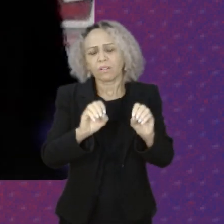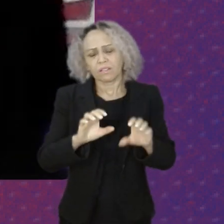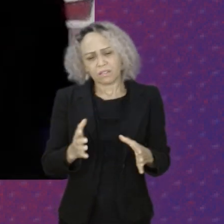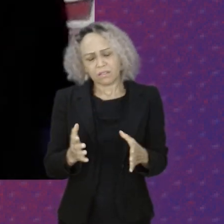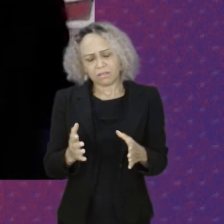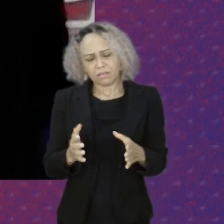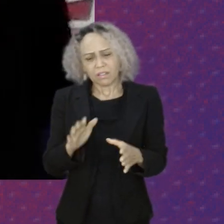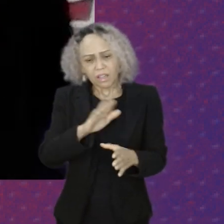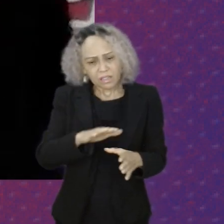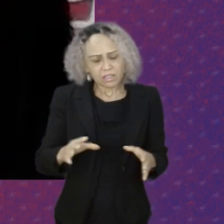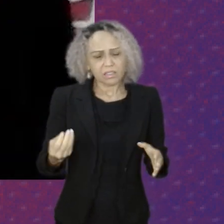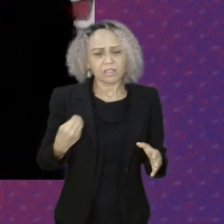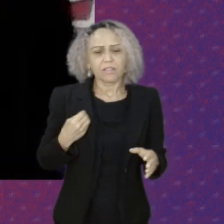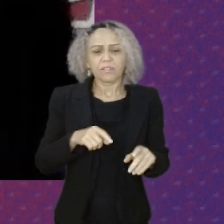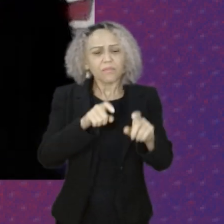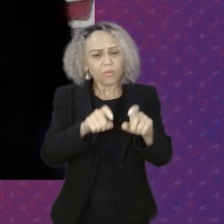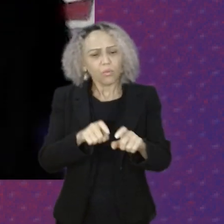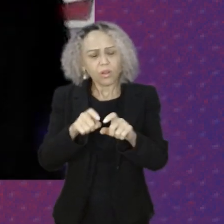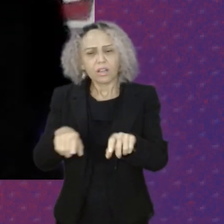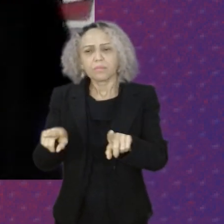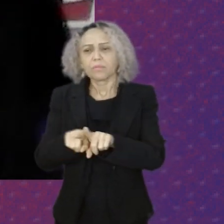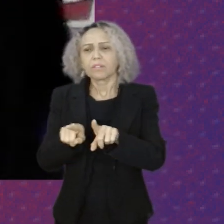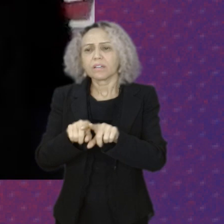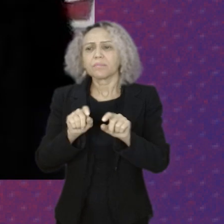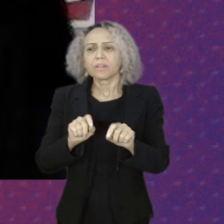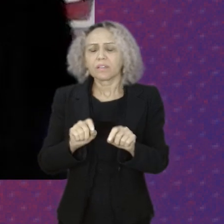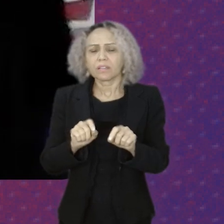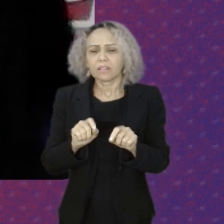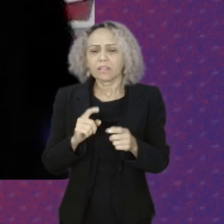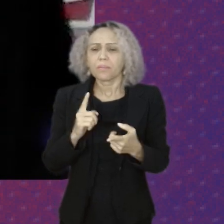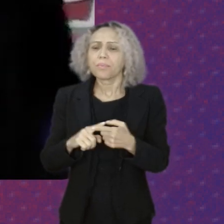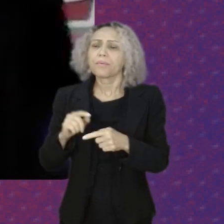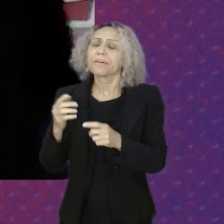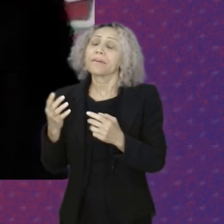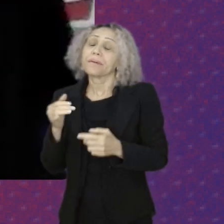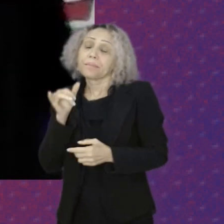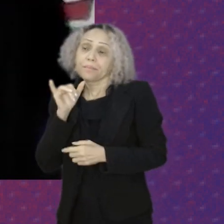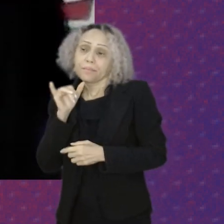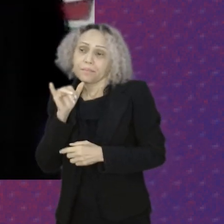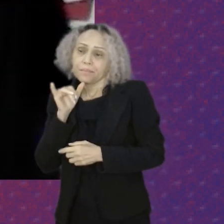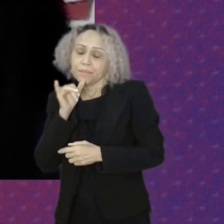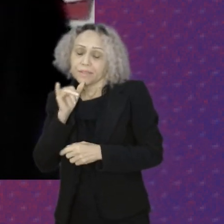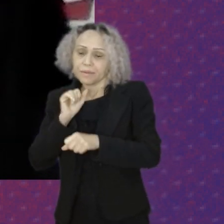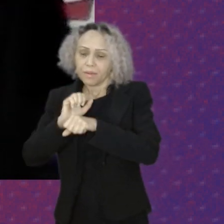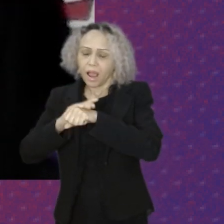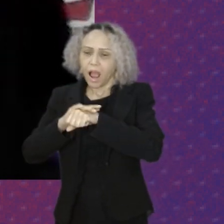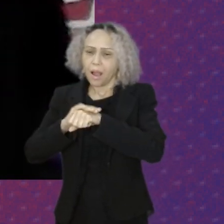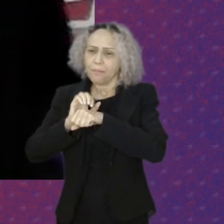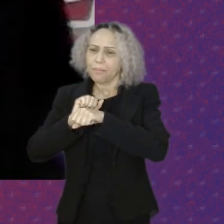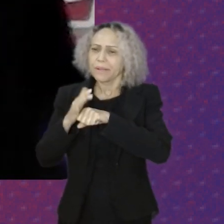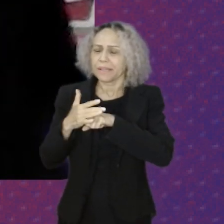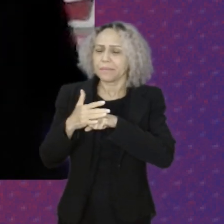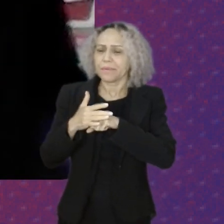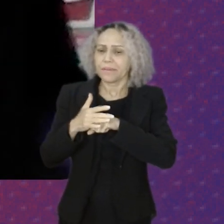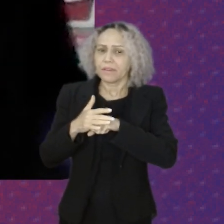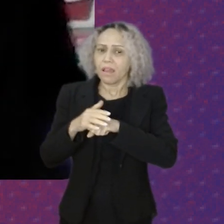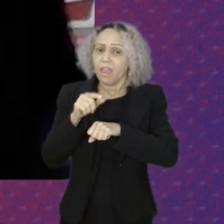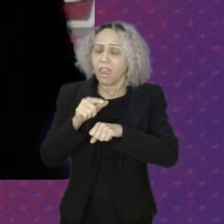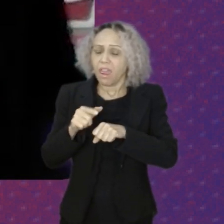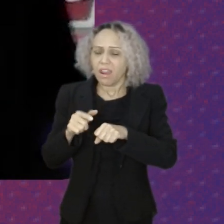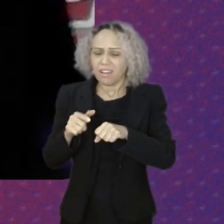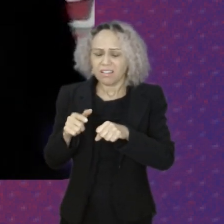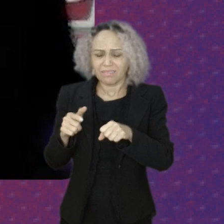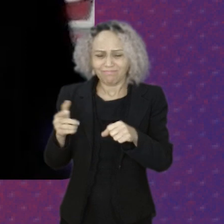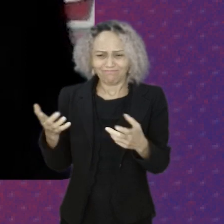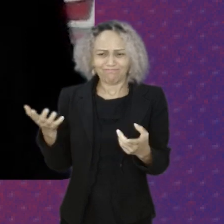também, até mesmo porque a pandemia, ela acelerou um